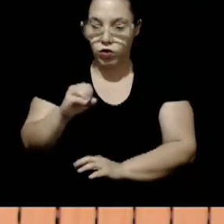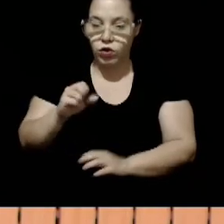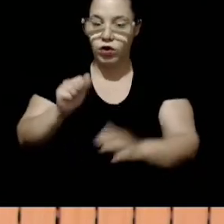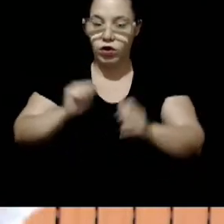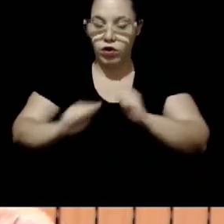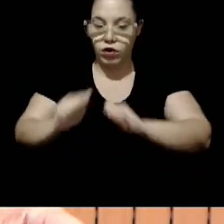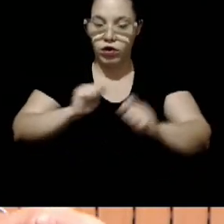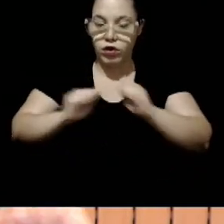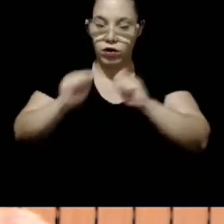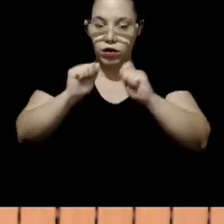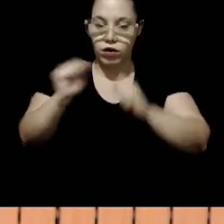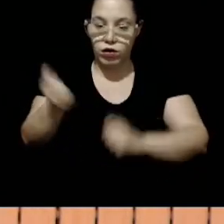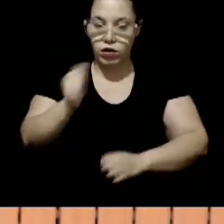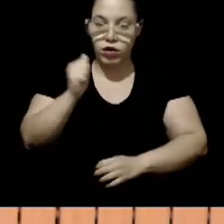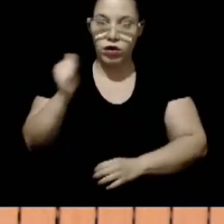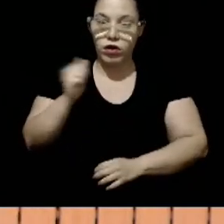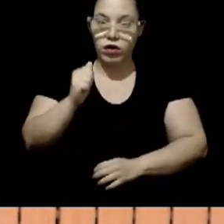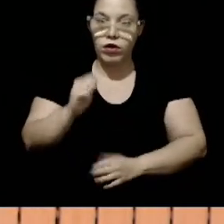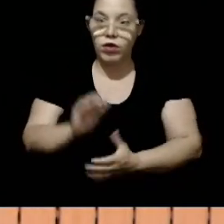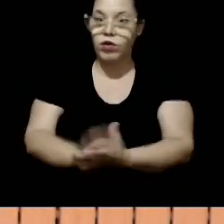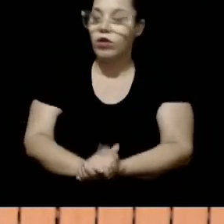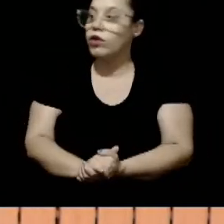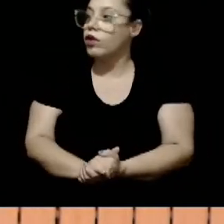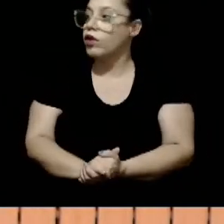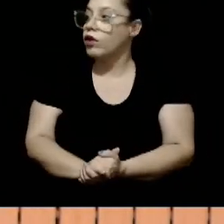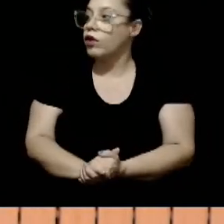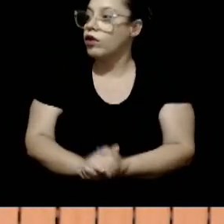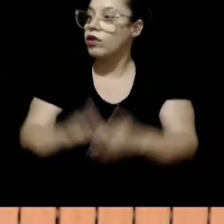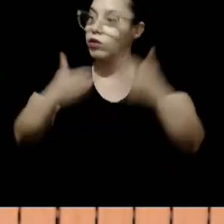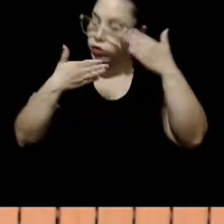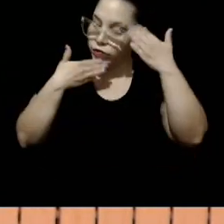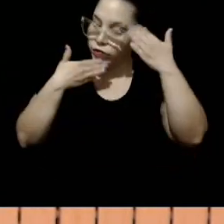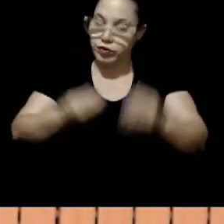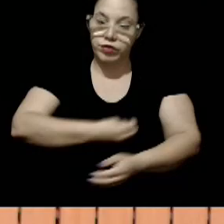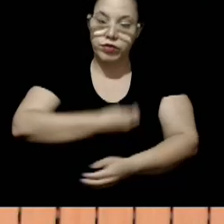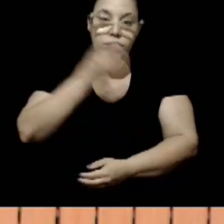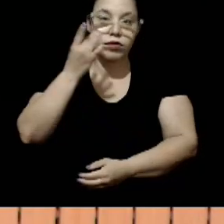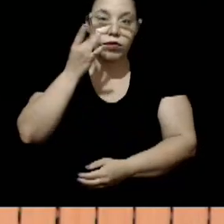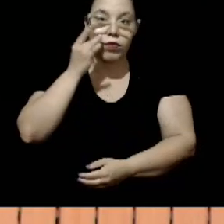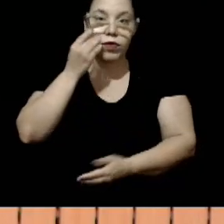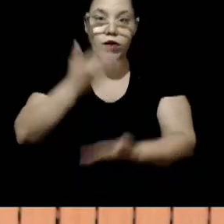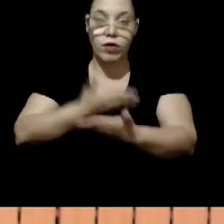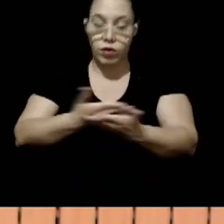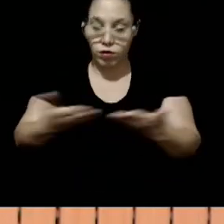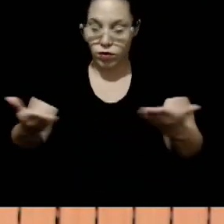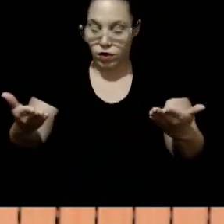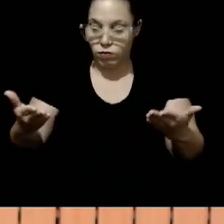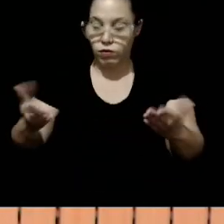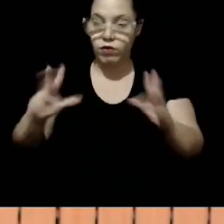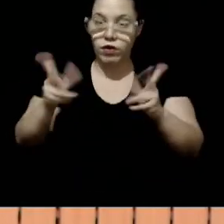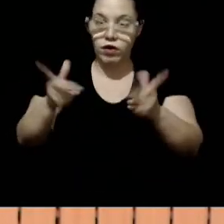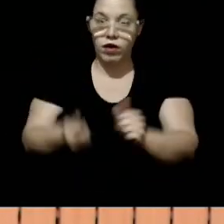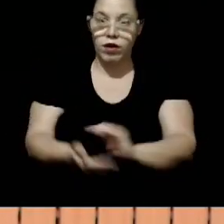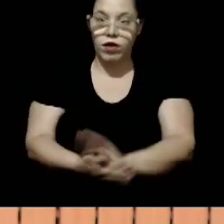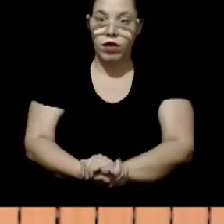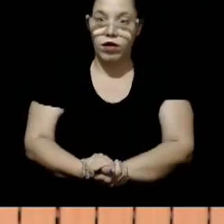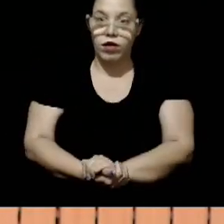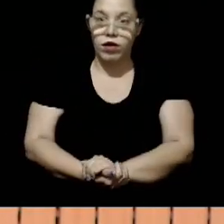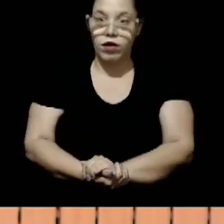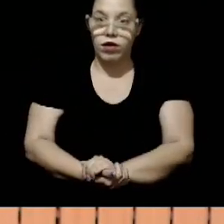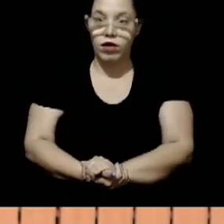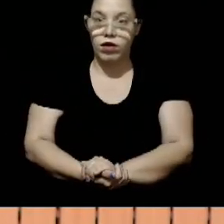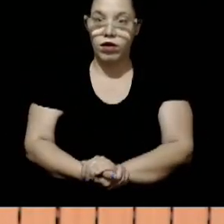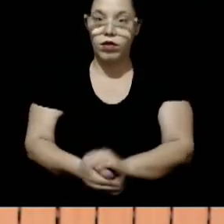todo bicho bom agradecendo a presença a participação de todos desejando